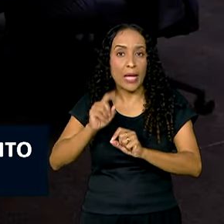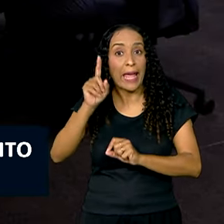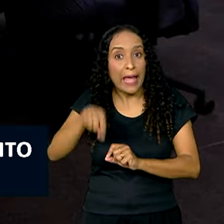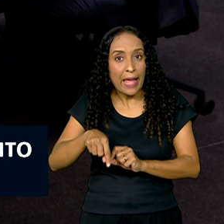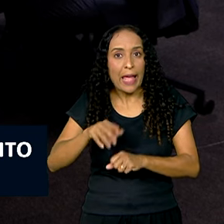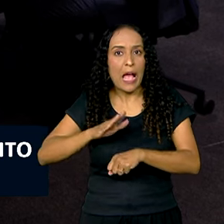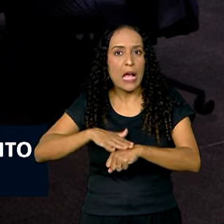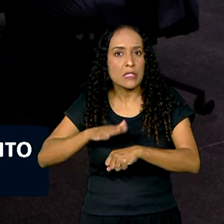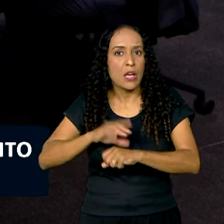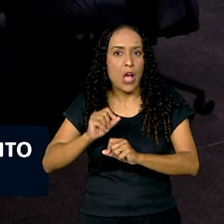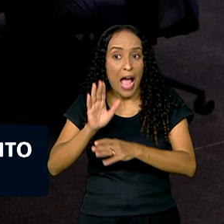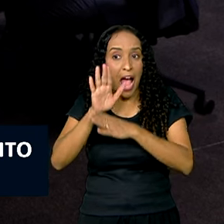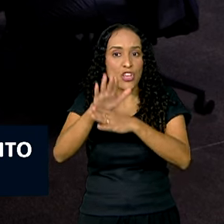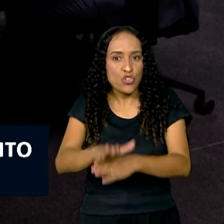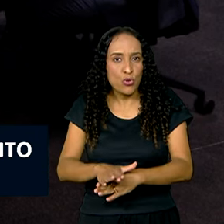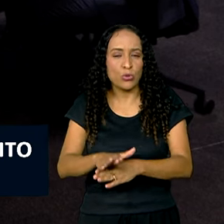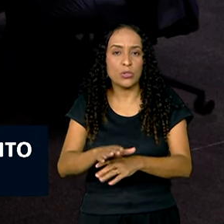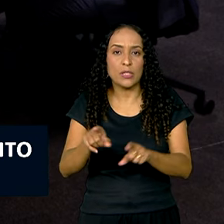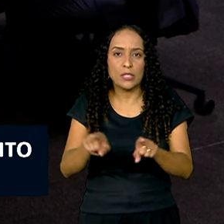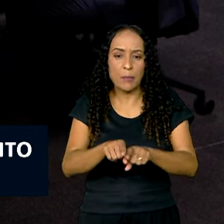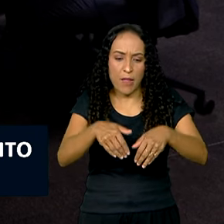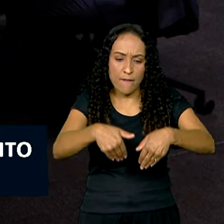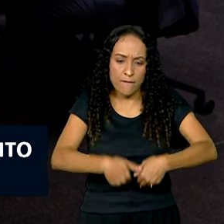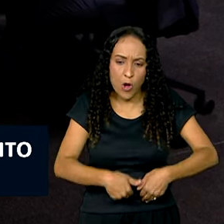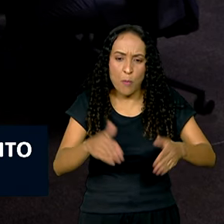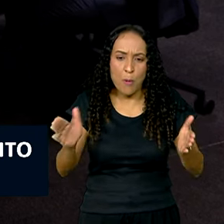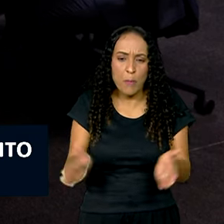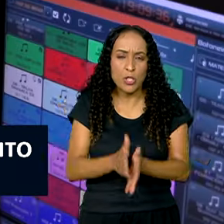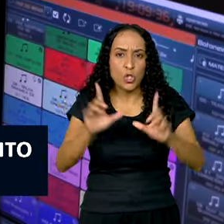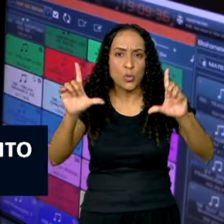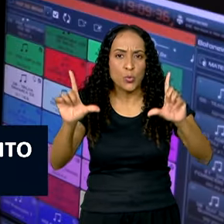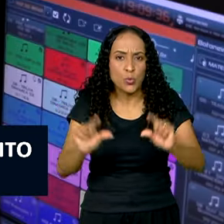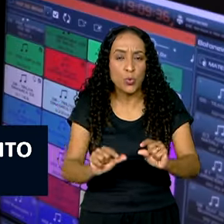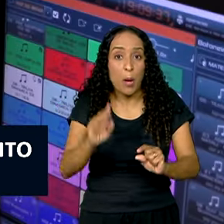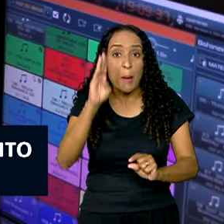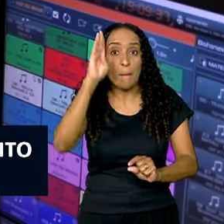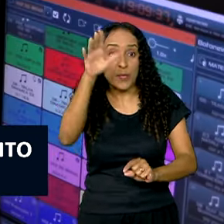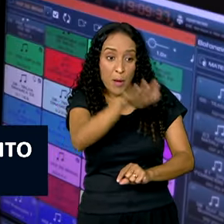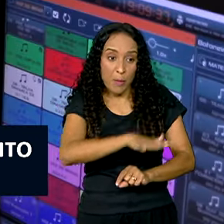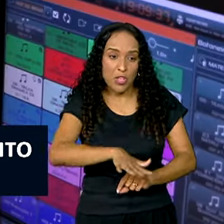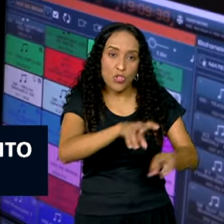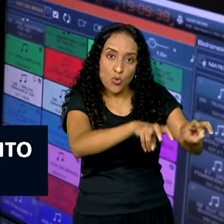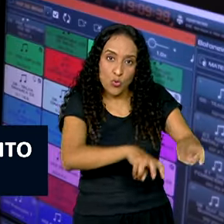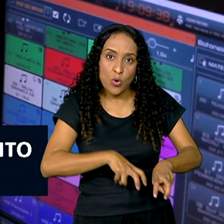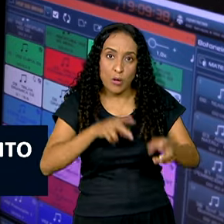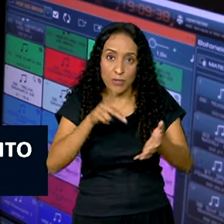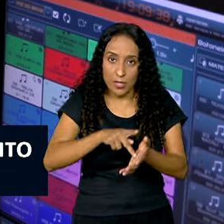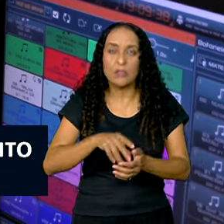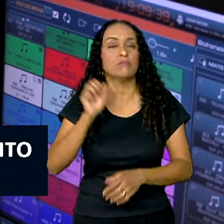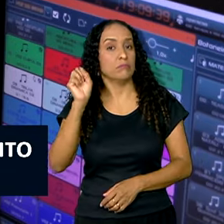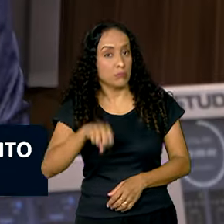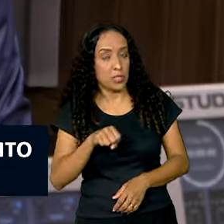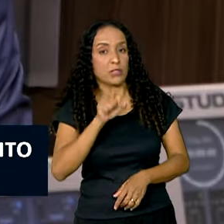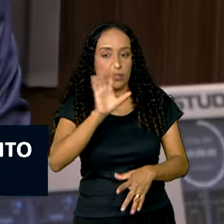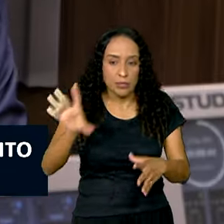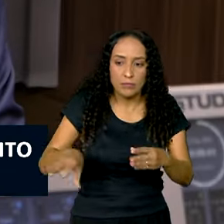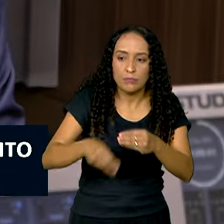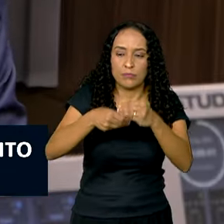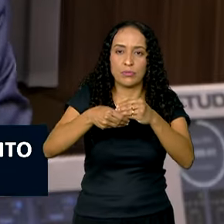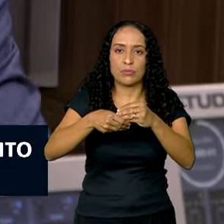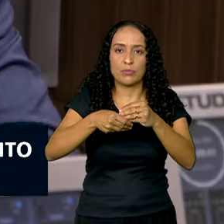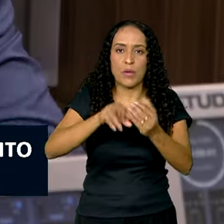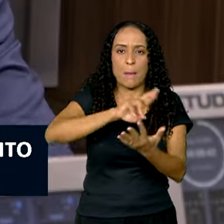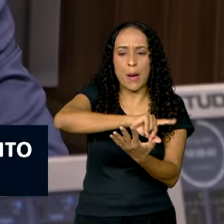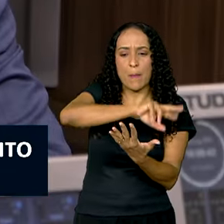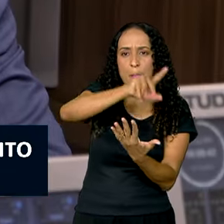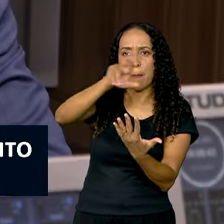tipo de ação que ajuda a reduzir fome e pobreza somente no campo né exatamente eu acho que isso faz parte de uma série de